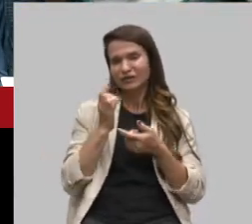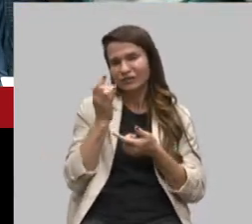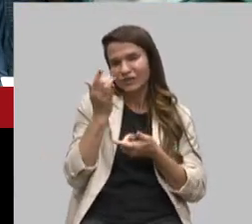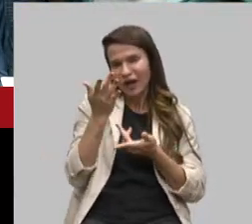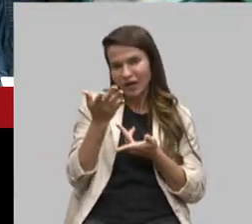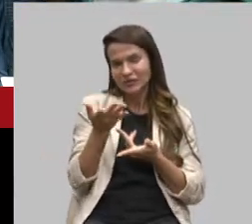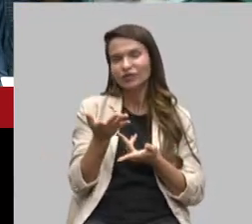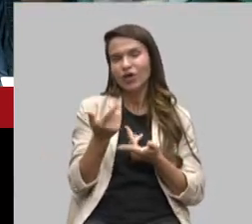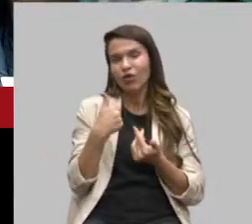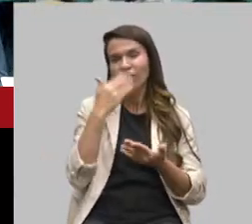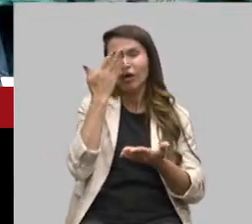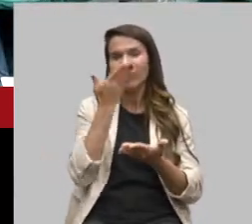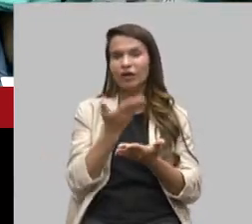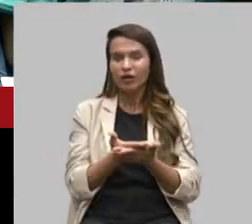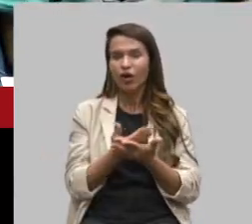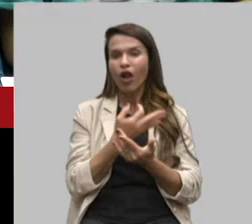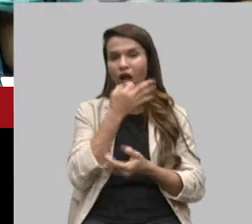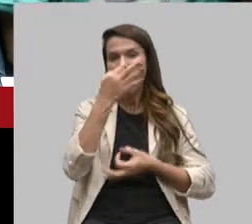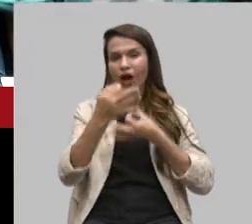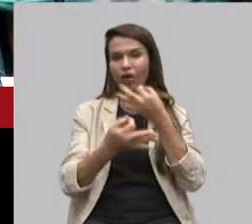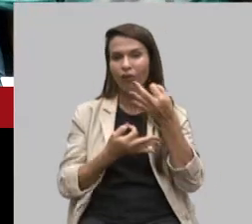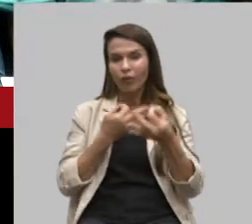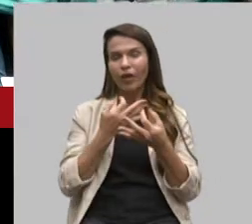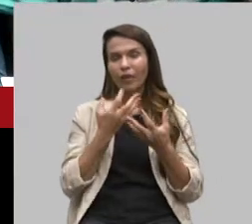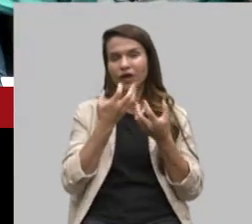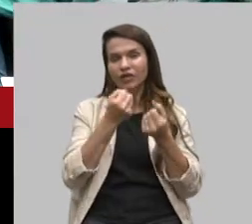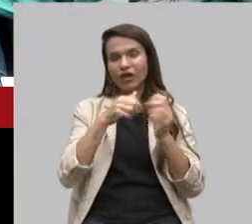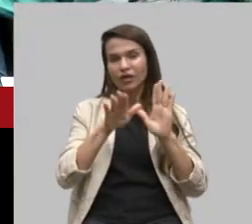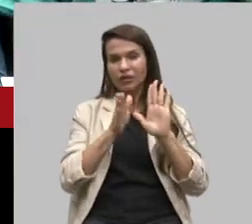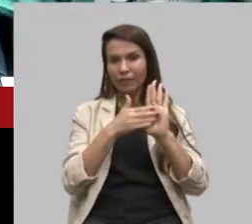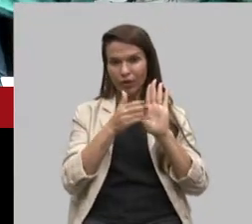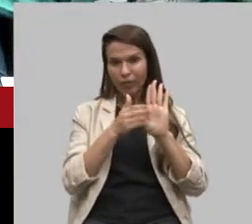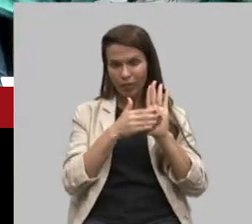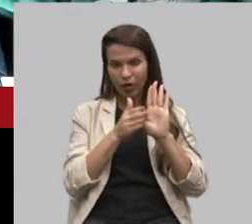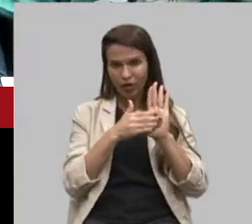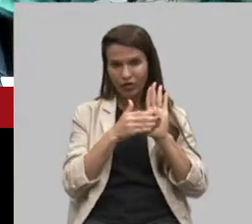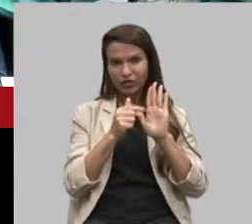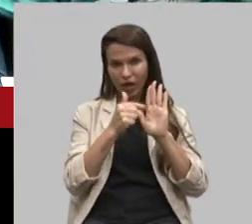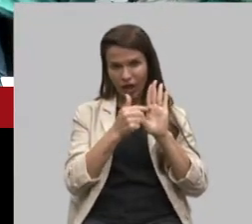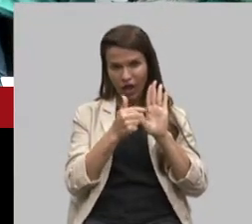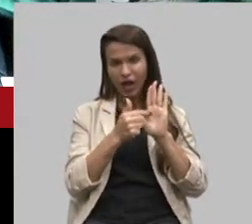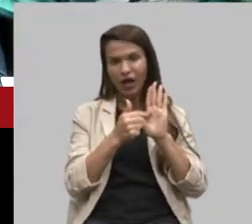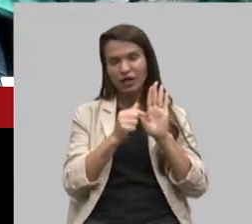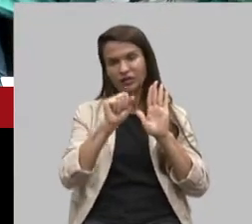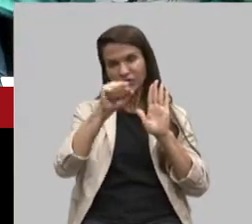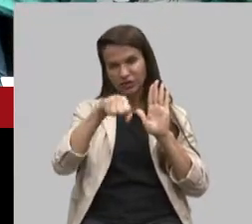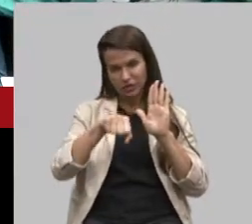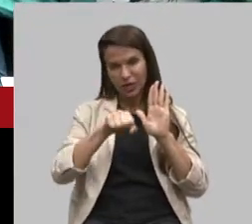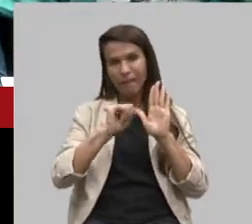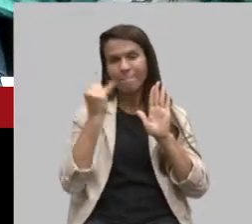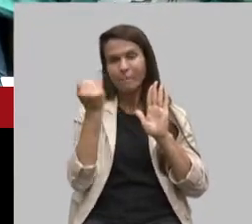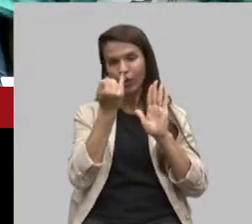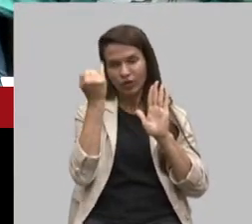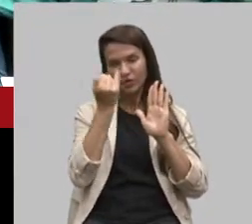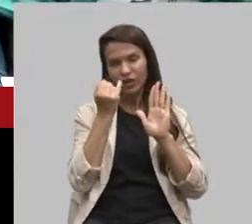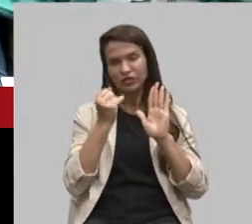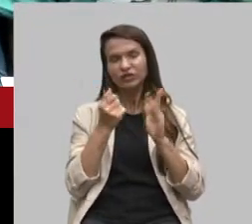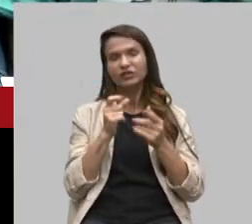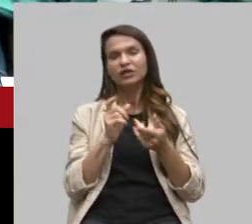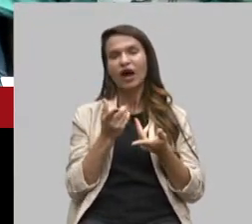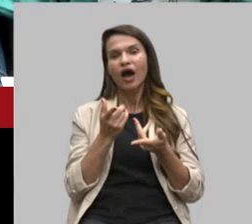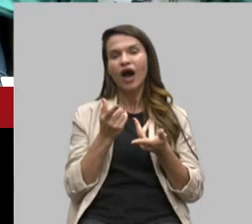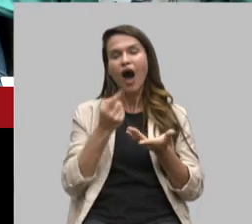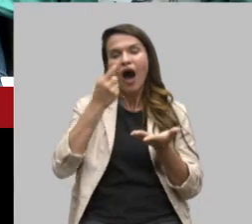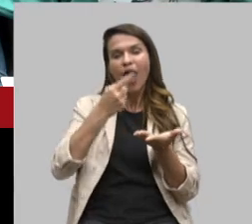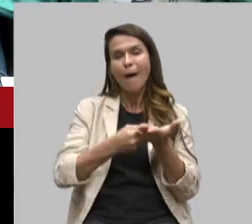acredito na no argumento a favor dessa proposta que ela é uma proposta sim que seria importante de ser realizada mas não